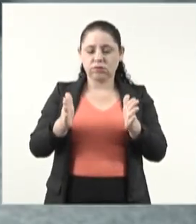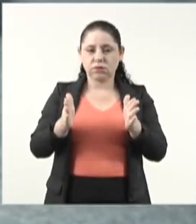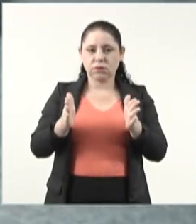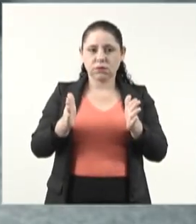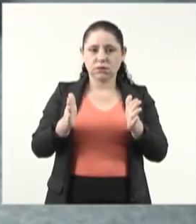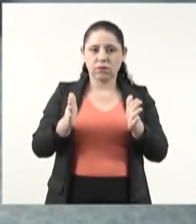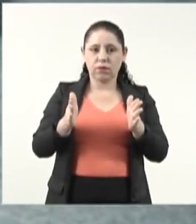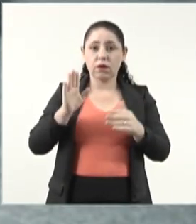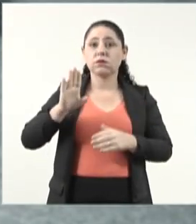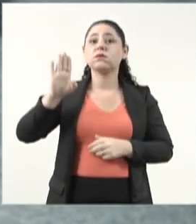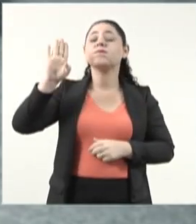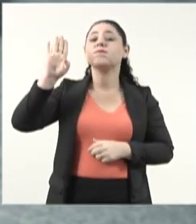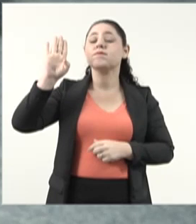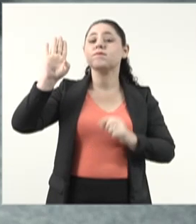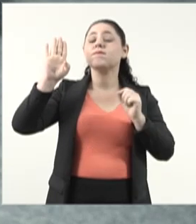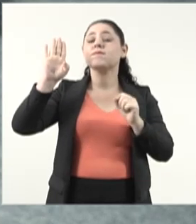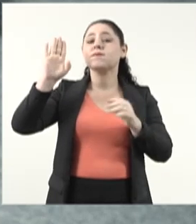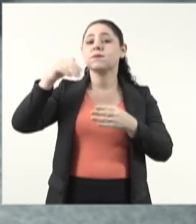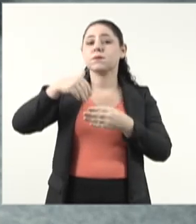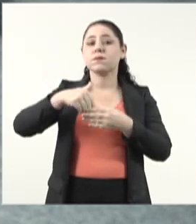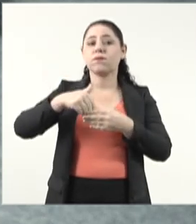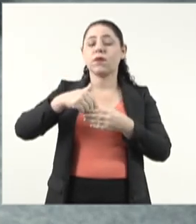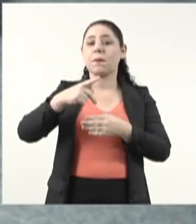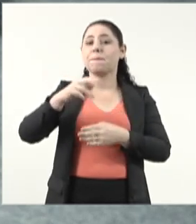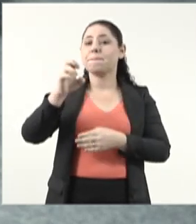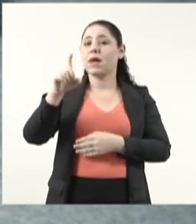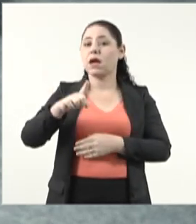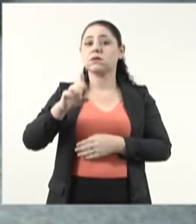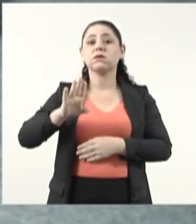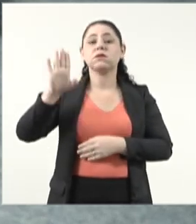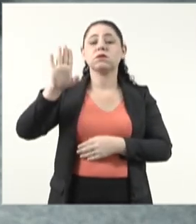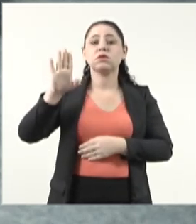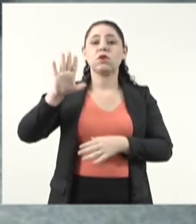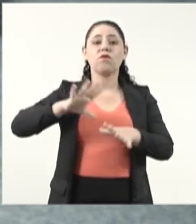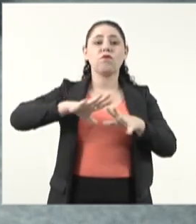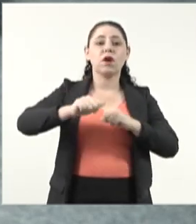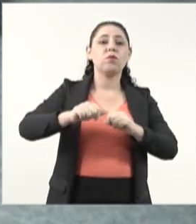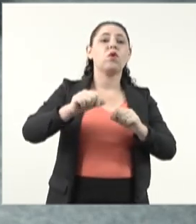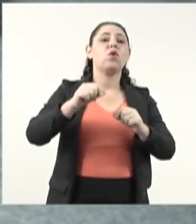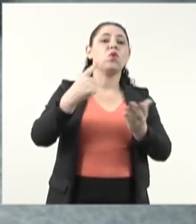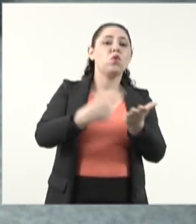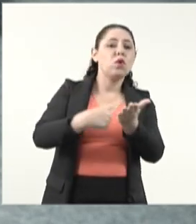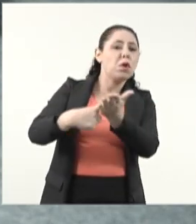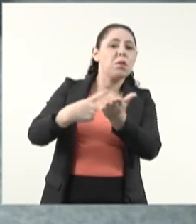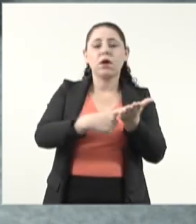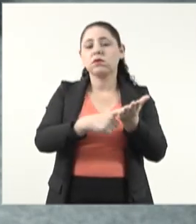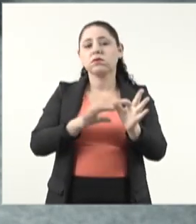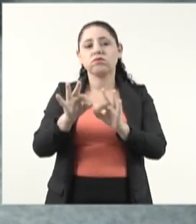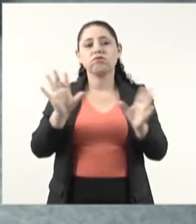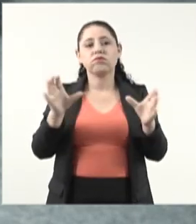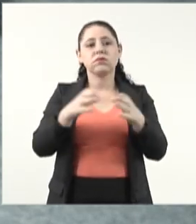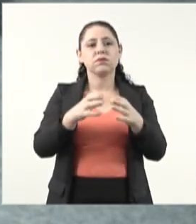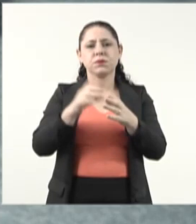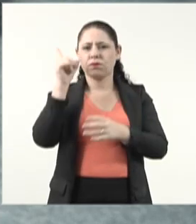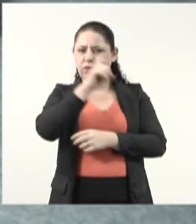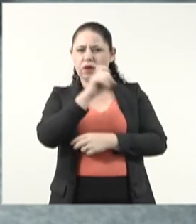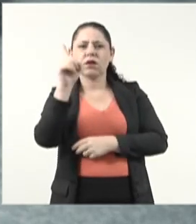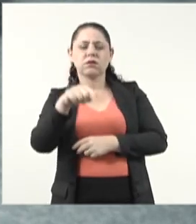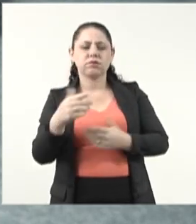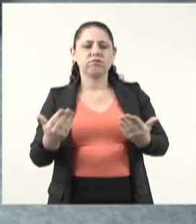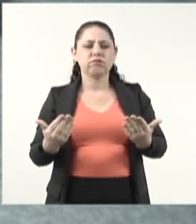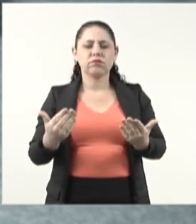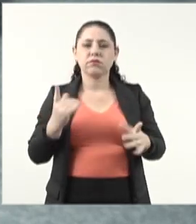de pré-eleitoral, de pré-campanha e de formação de filiações para montar as chapas, a dificuldade que